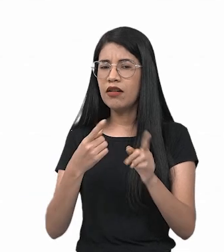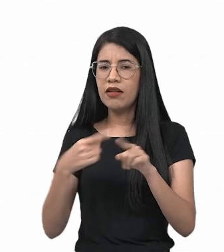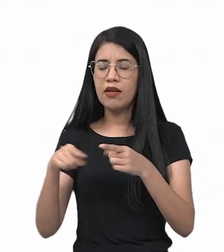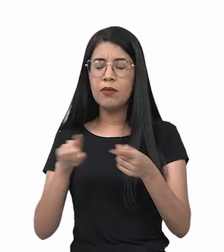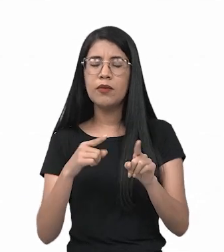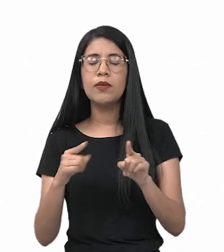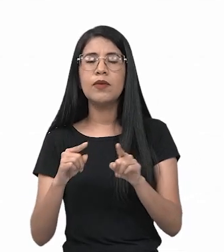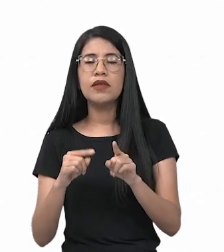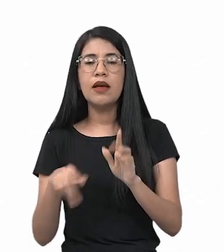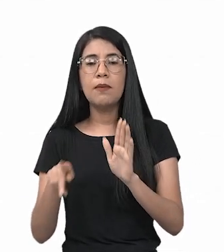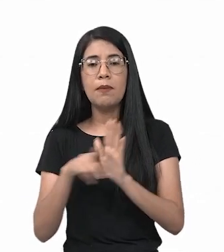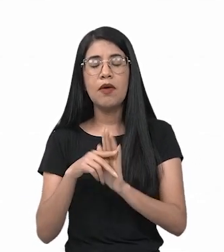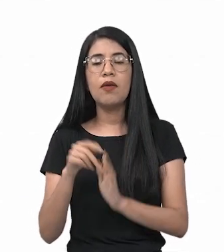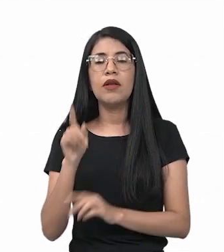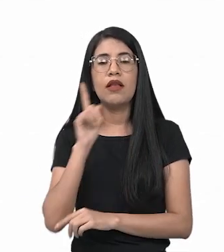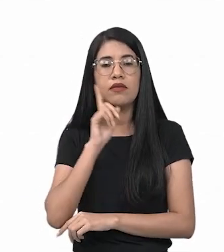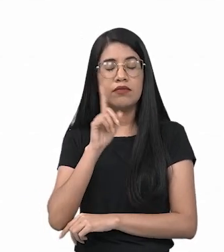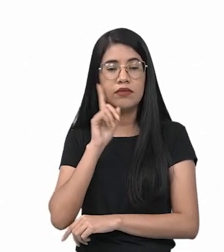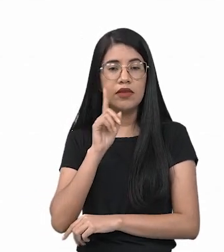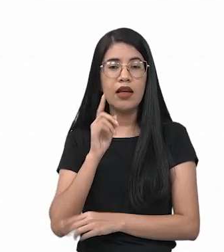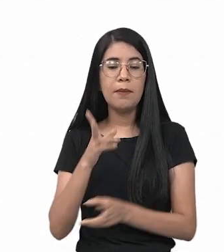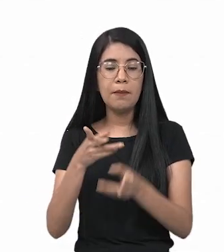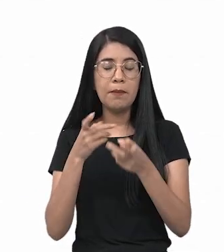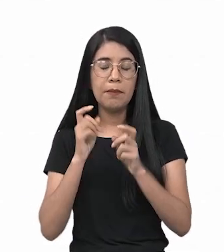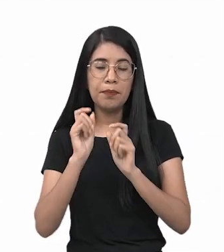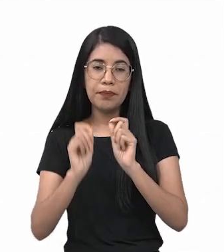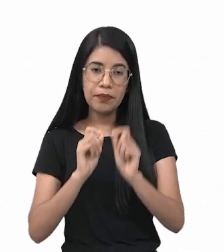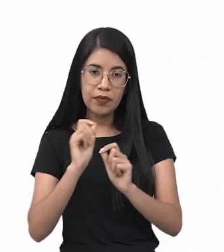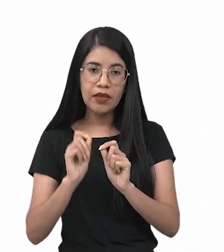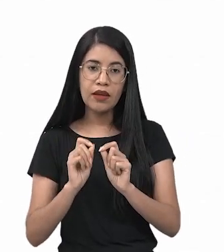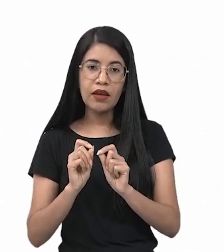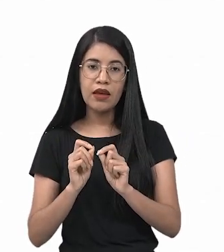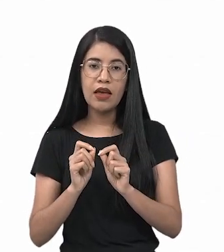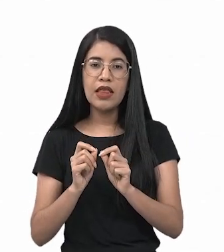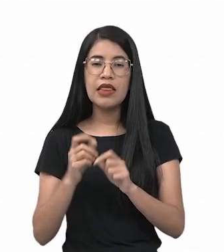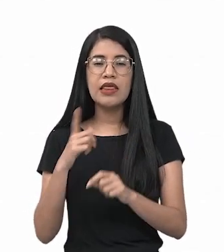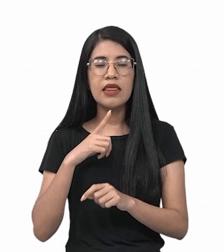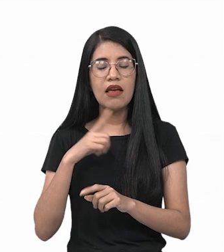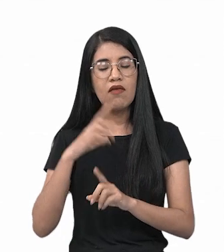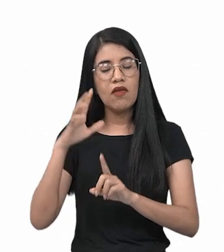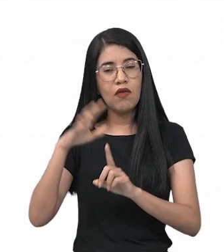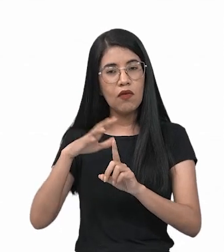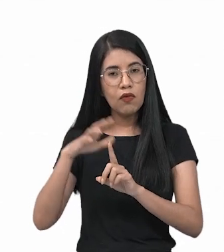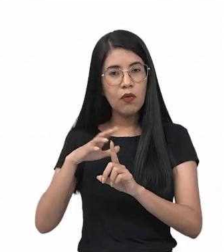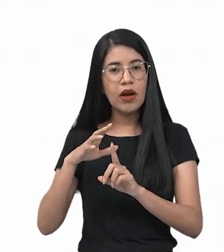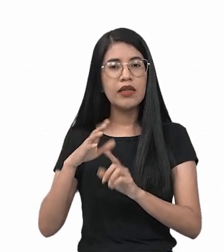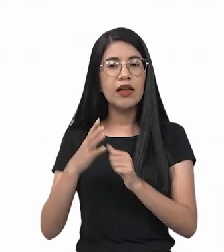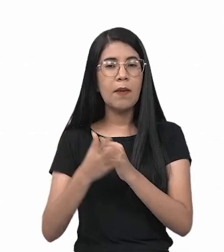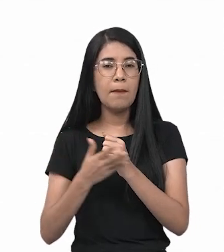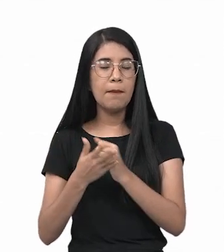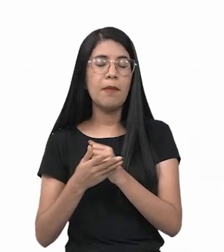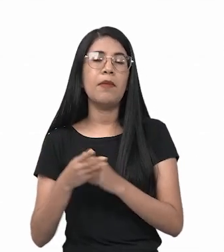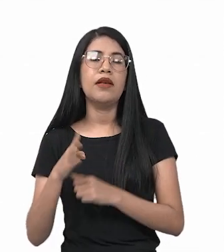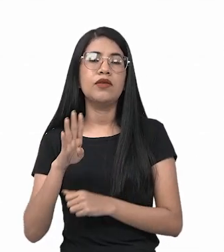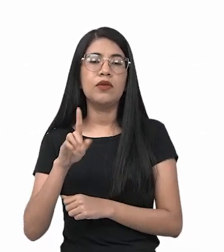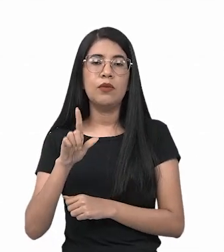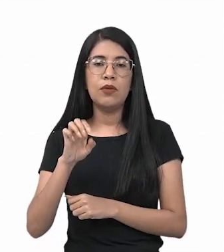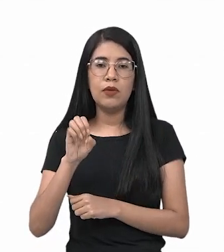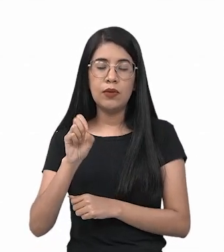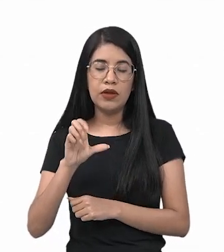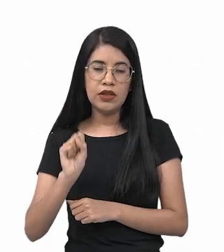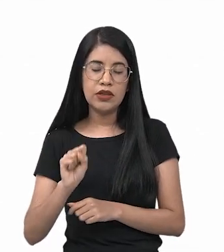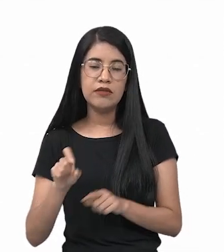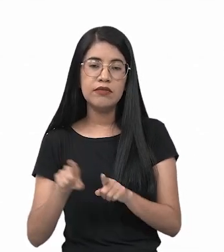norte-americana a gente consegue ver a partir de uma influência ali do blues, que a gente acabou de ver. E uma delas